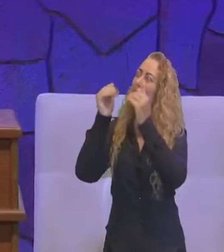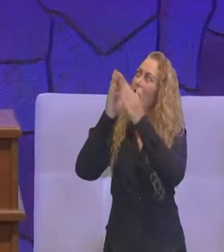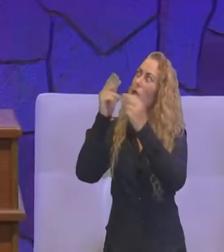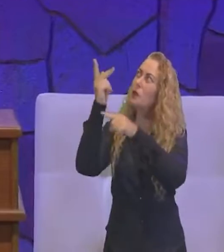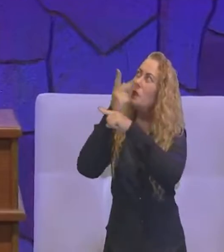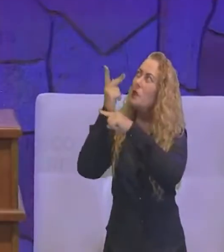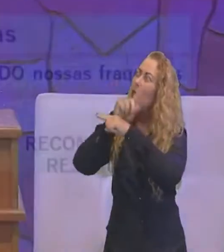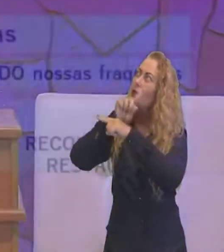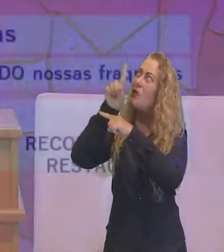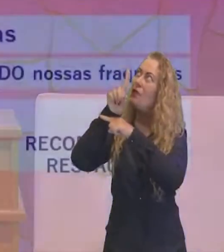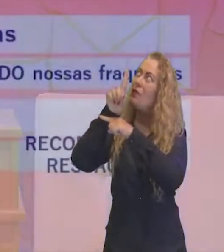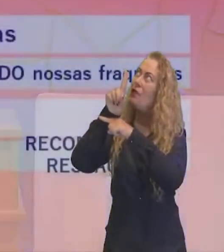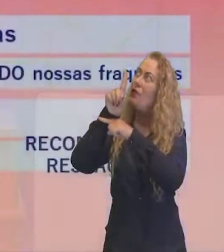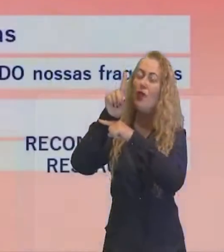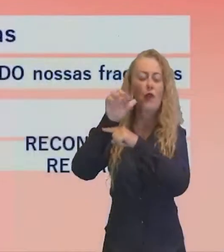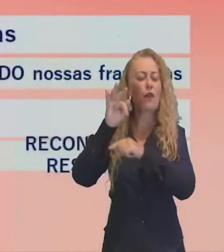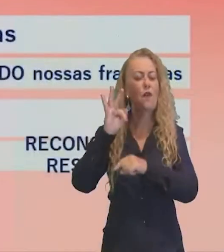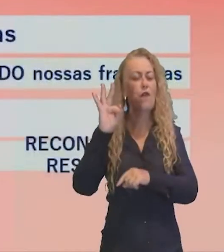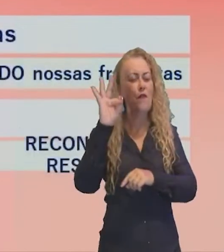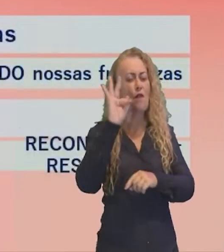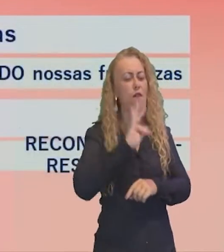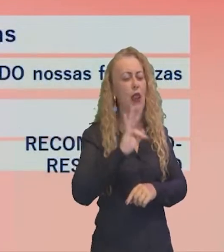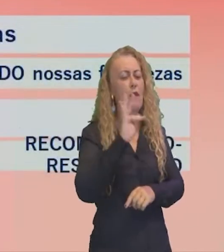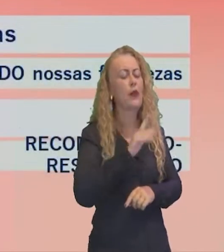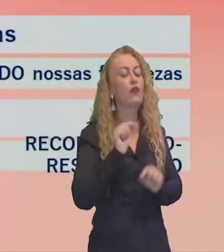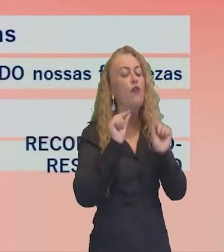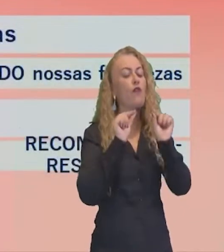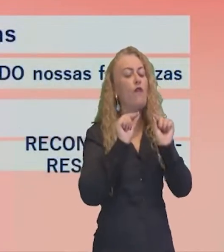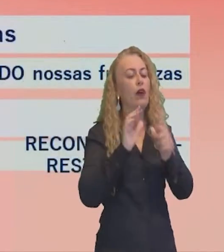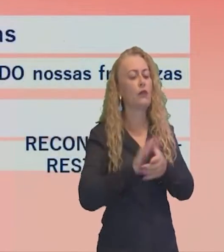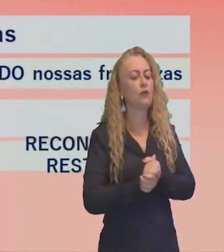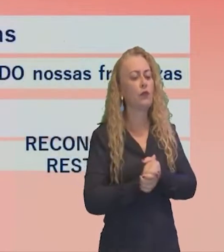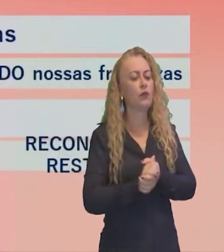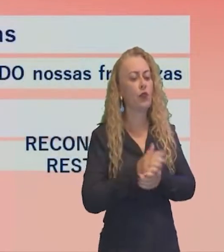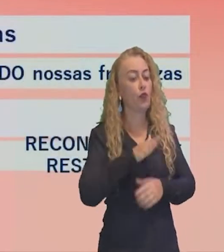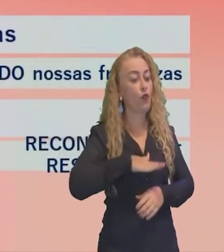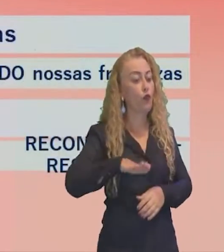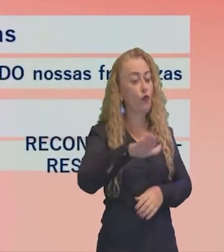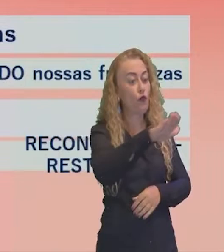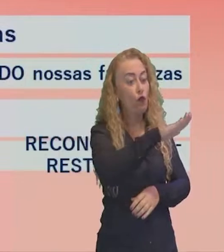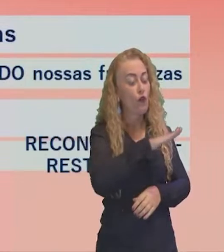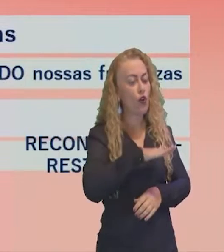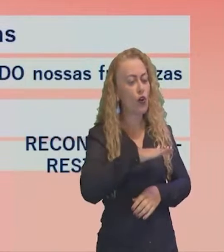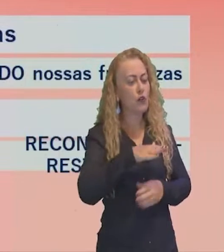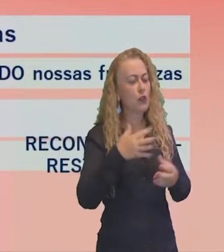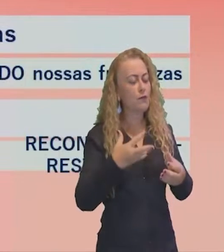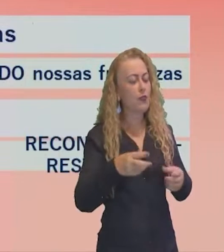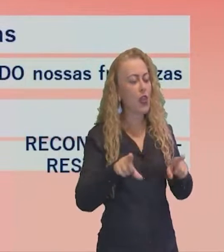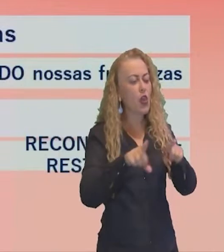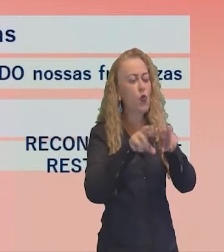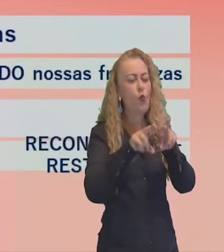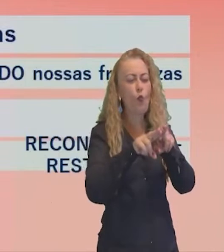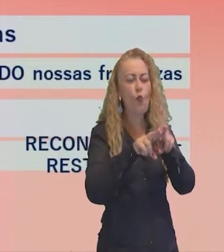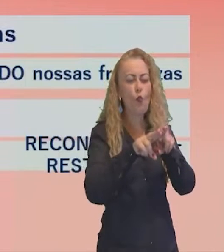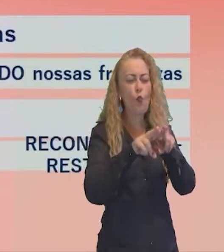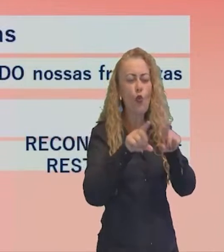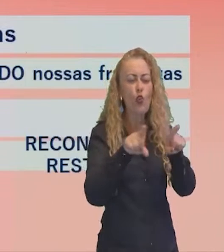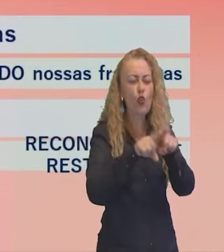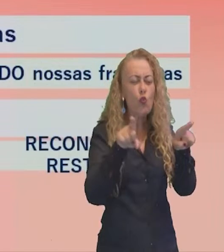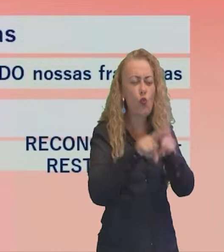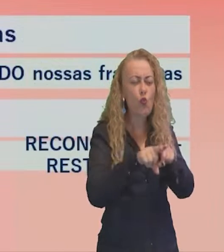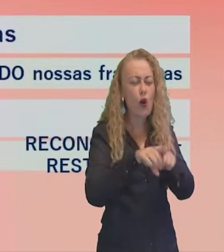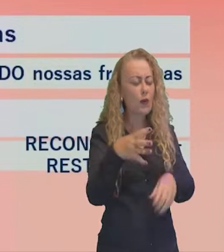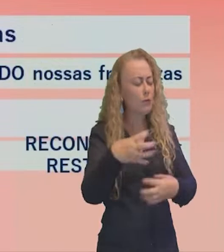texto de Filipenses, é um texto precioso. Ele diz: tende em vós o mesmo sentimento que houve em